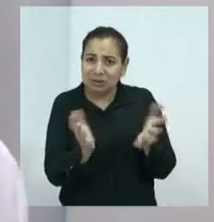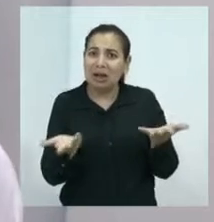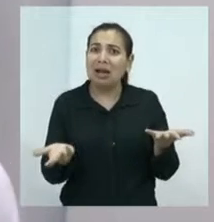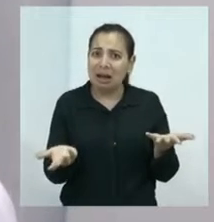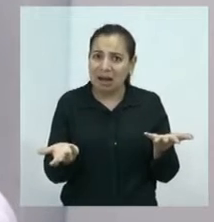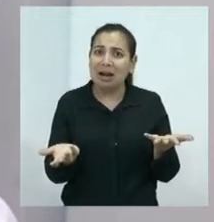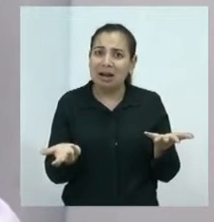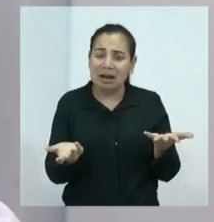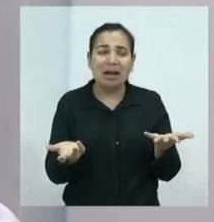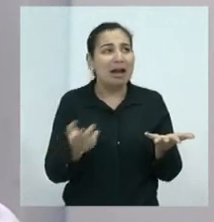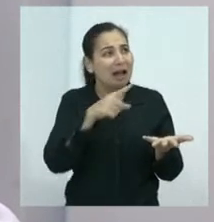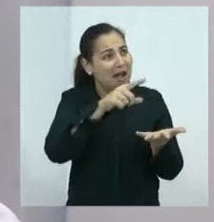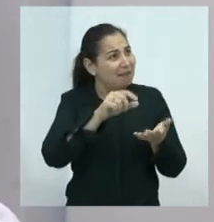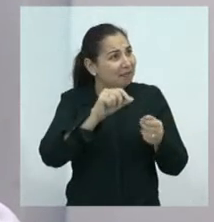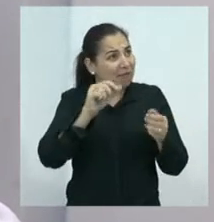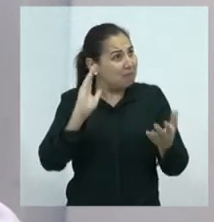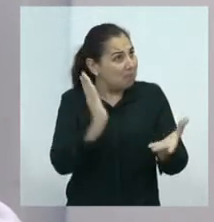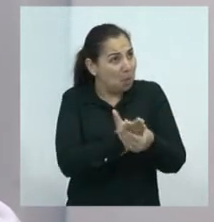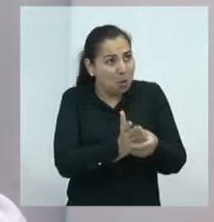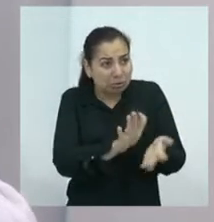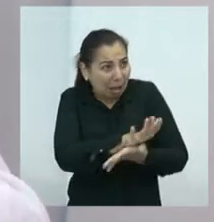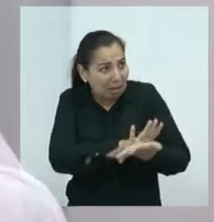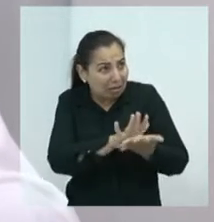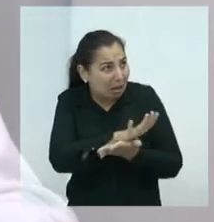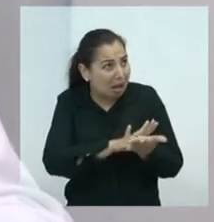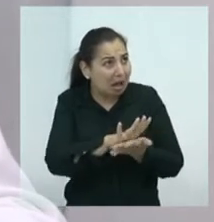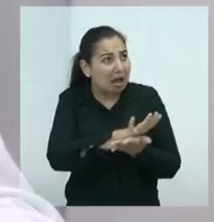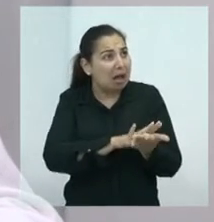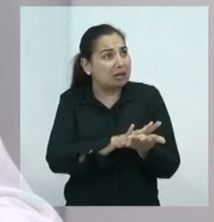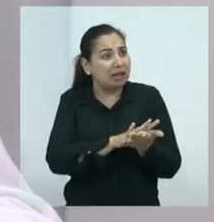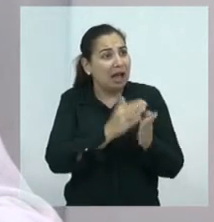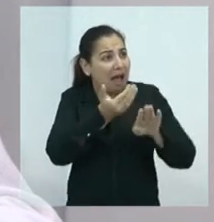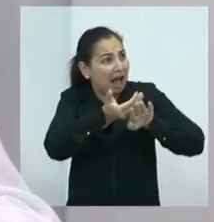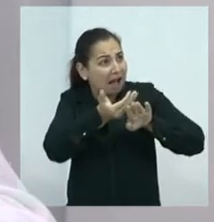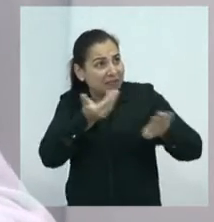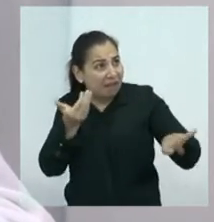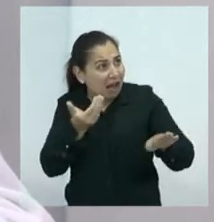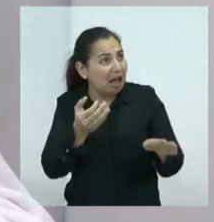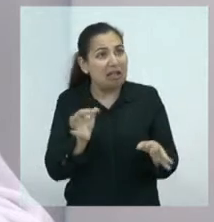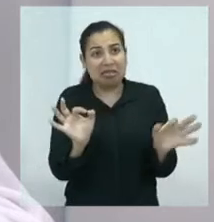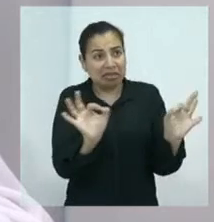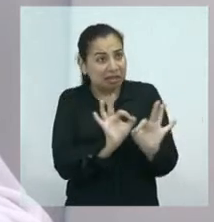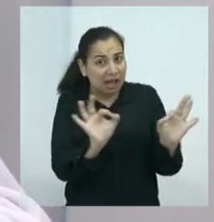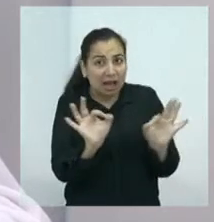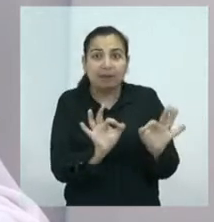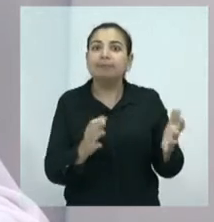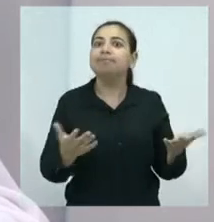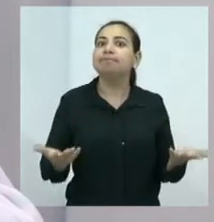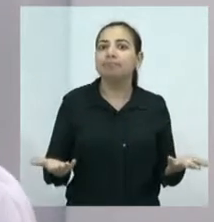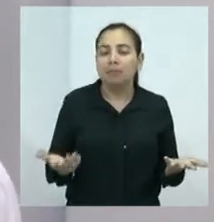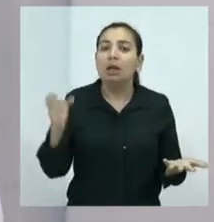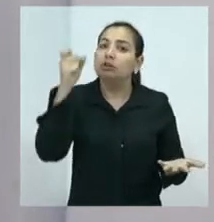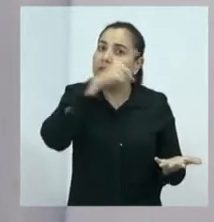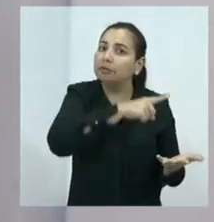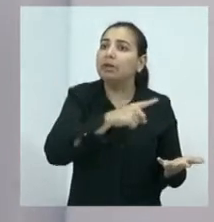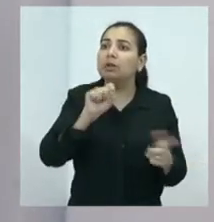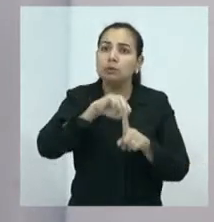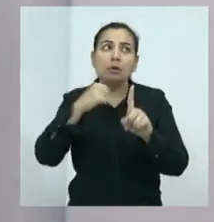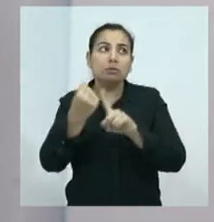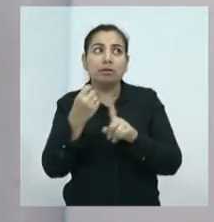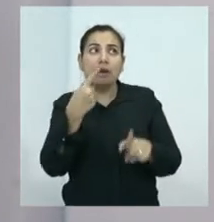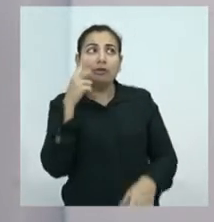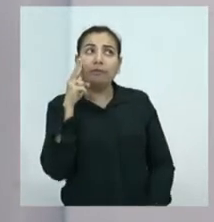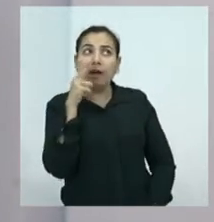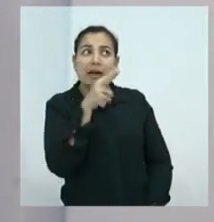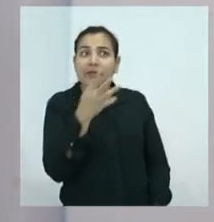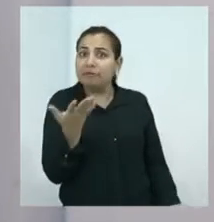fez, agir da forma como ele agiu, então a gente vai ficar numa situação difícil se o Congresso, se a Câmara dos Deputados não tomar uma